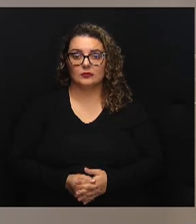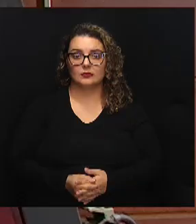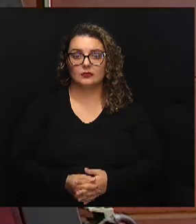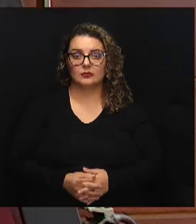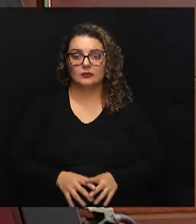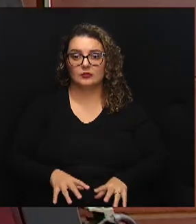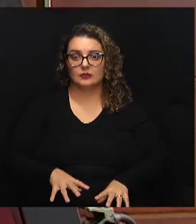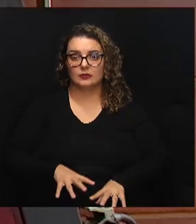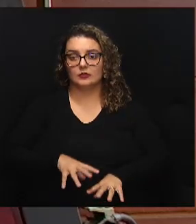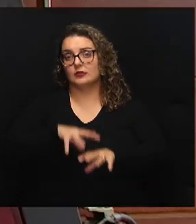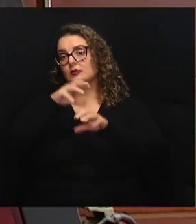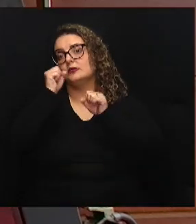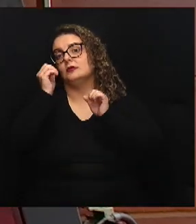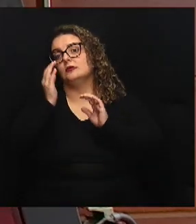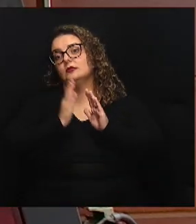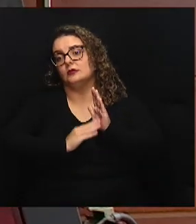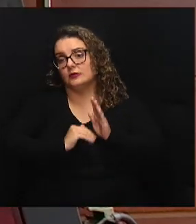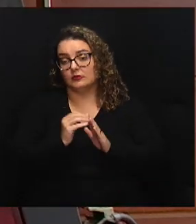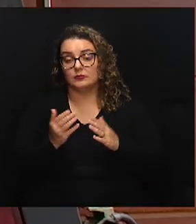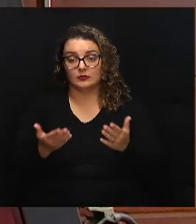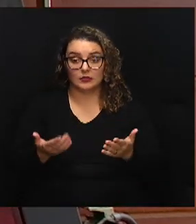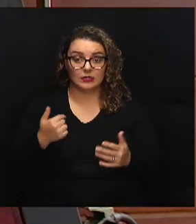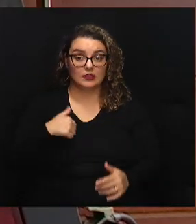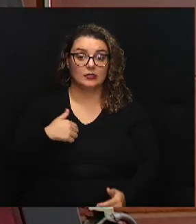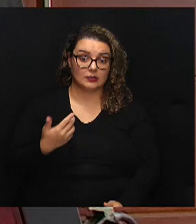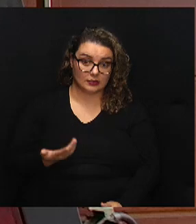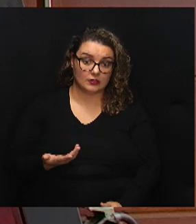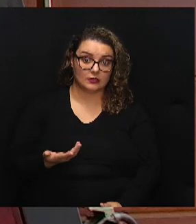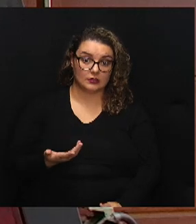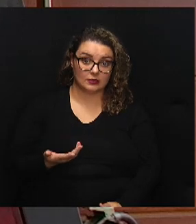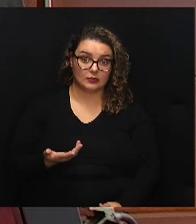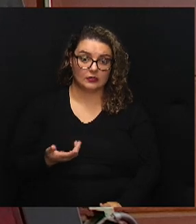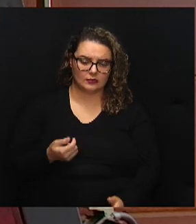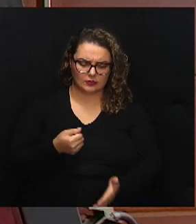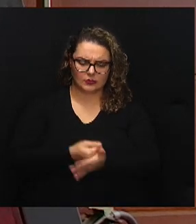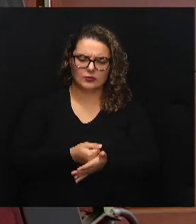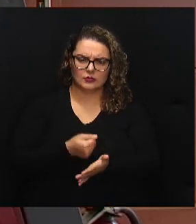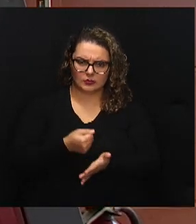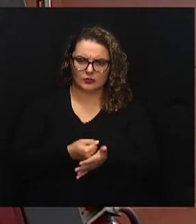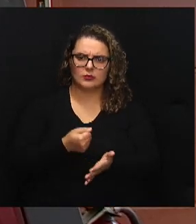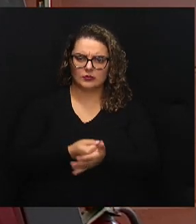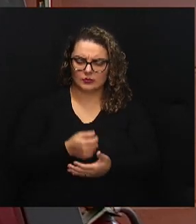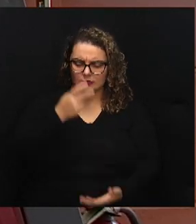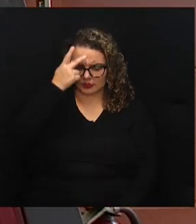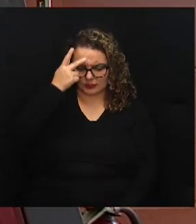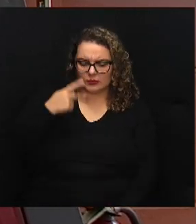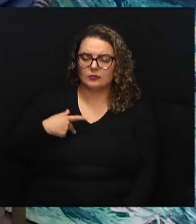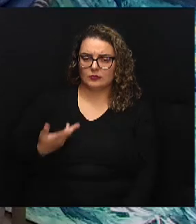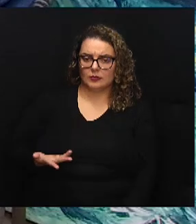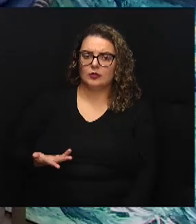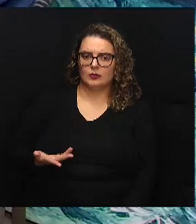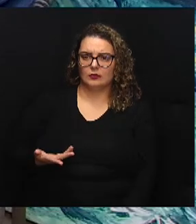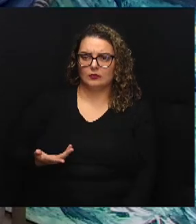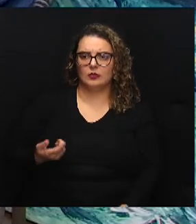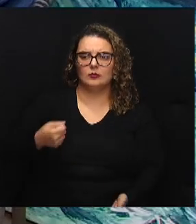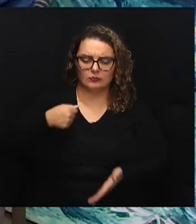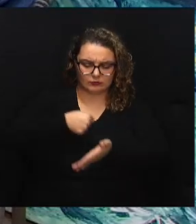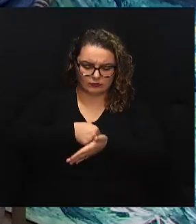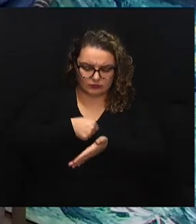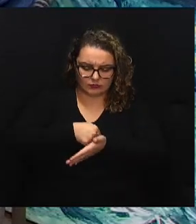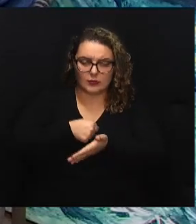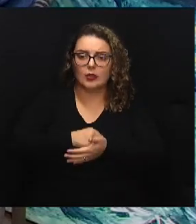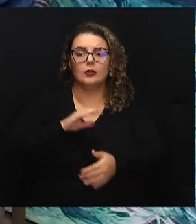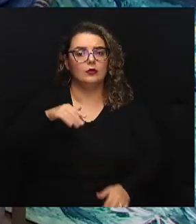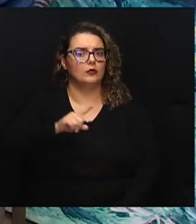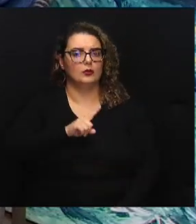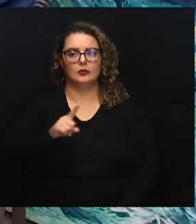fôlego quase. Mas eu sou muito exigente comigo também. Eu sou muito exigente. Quando eu não gosto